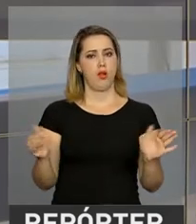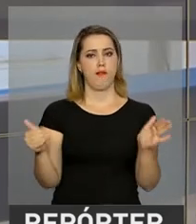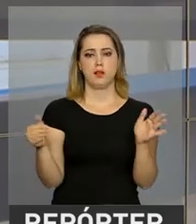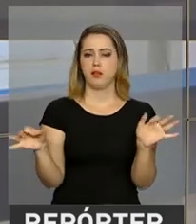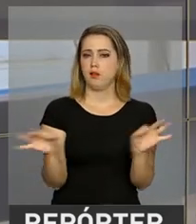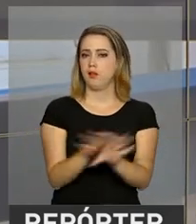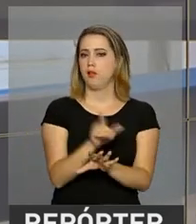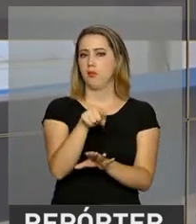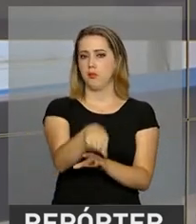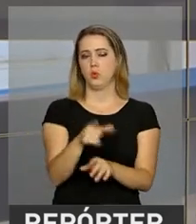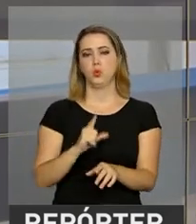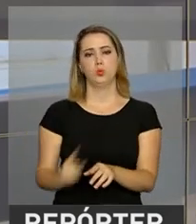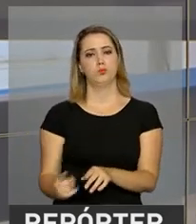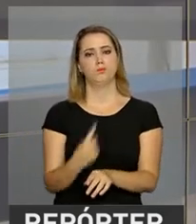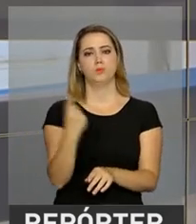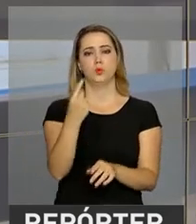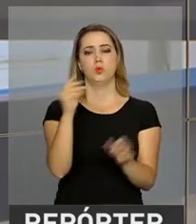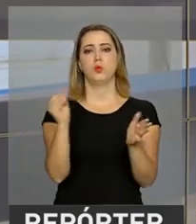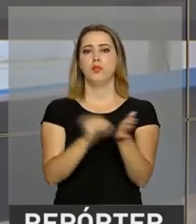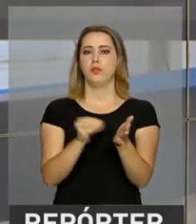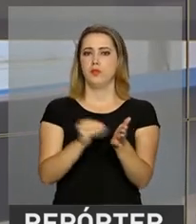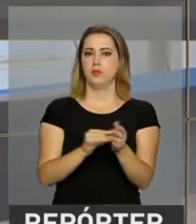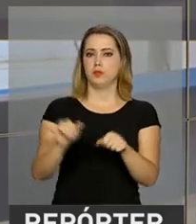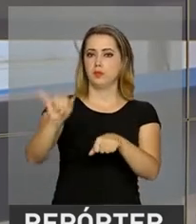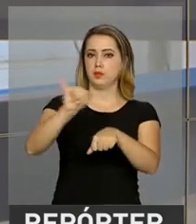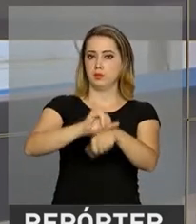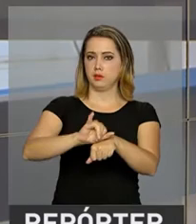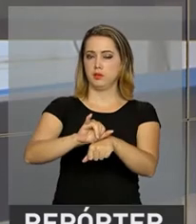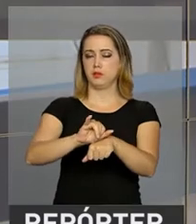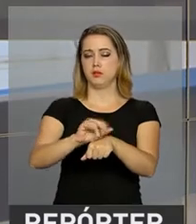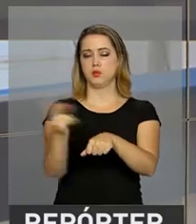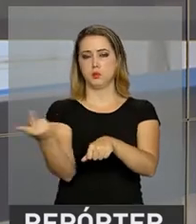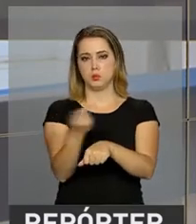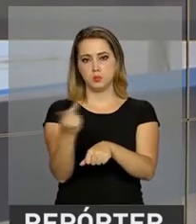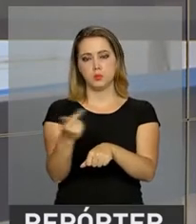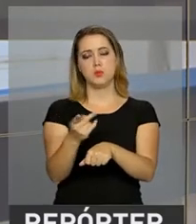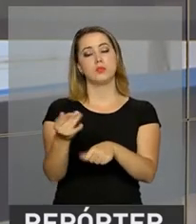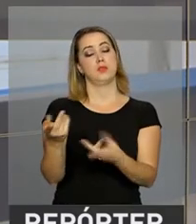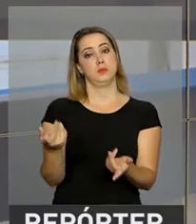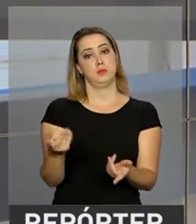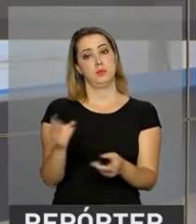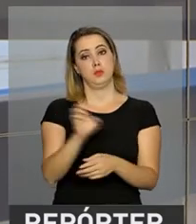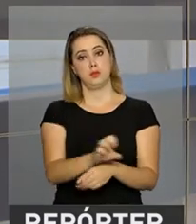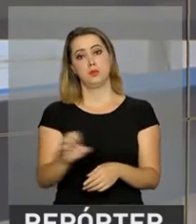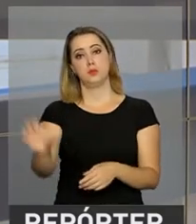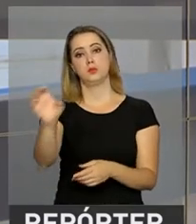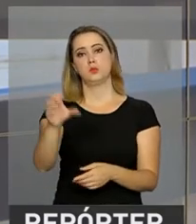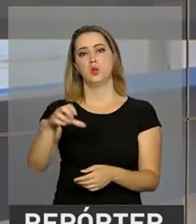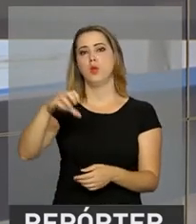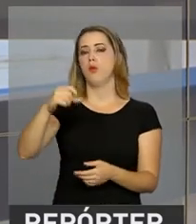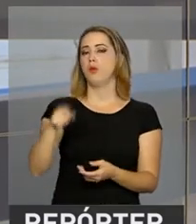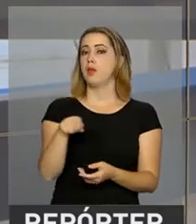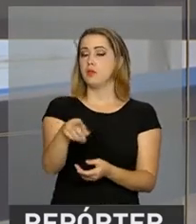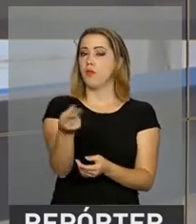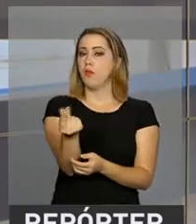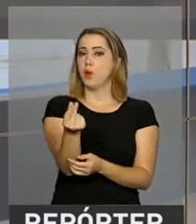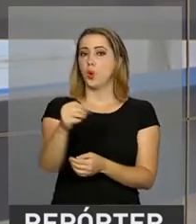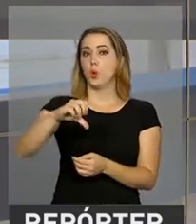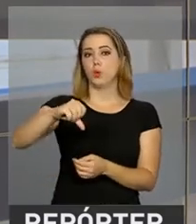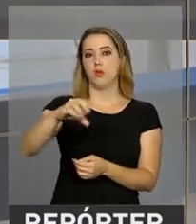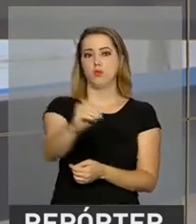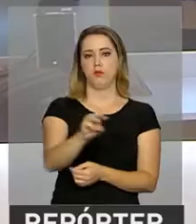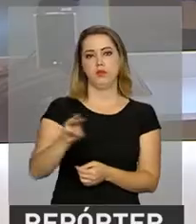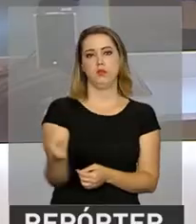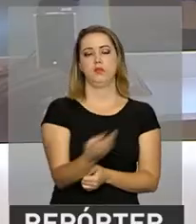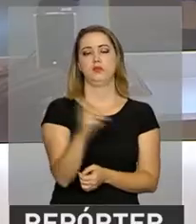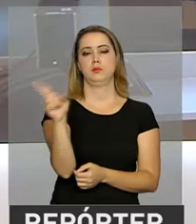sem pavimento entre as capitais São Luís e Teresina. Para essas obras, a previsão é de investir quase 90 milhões de